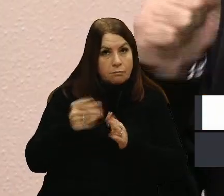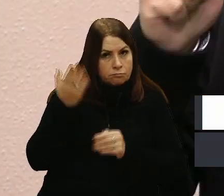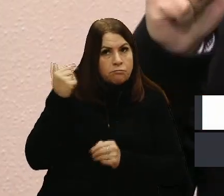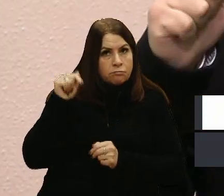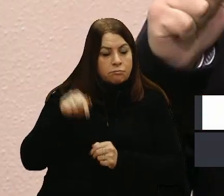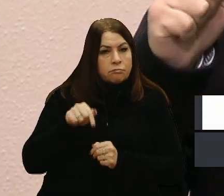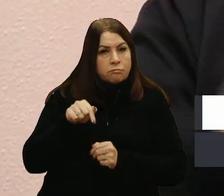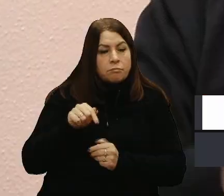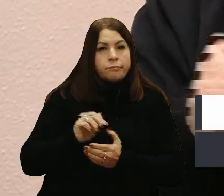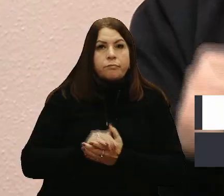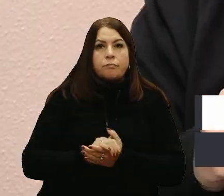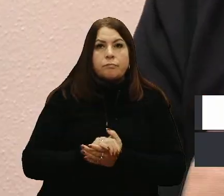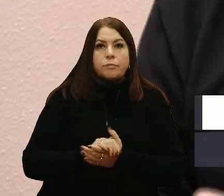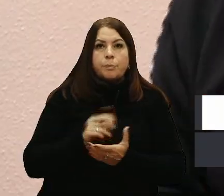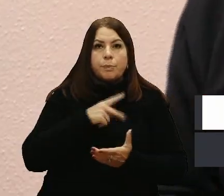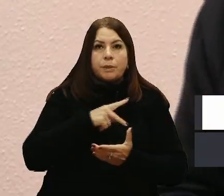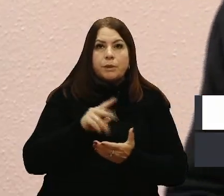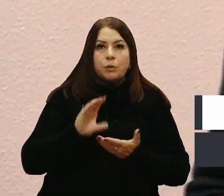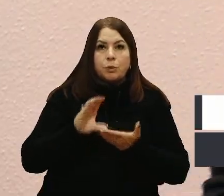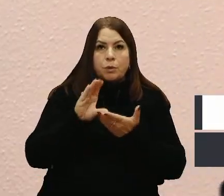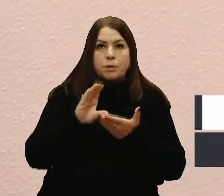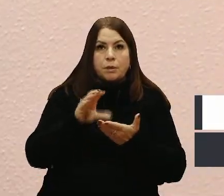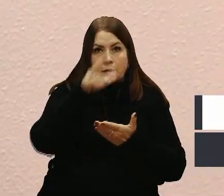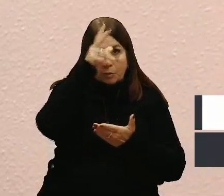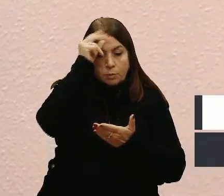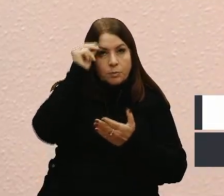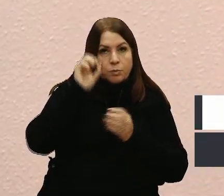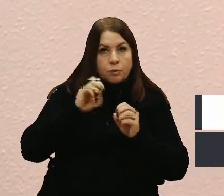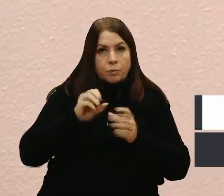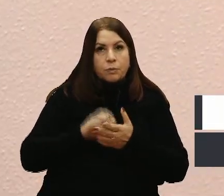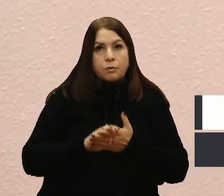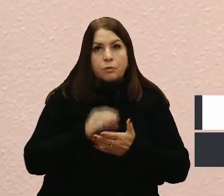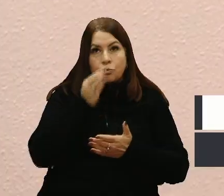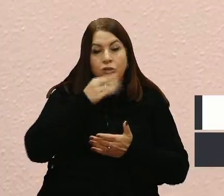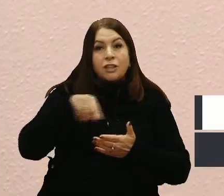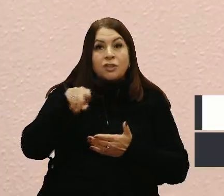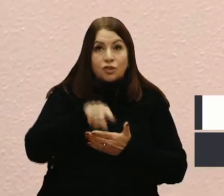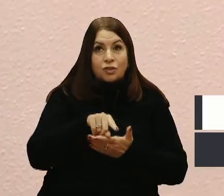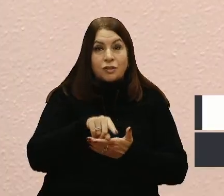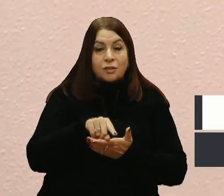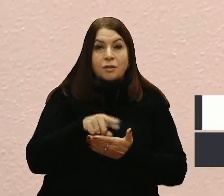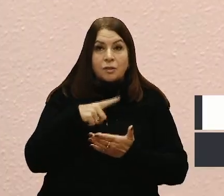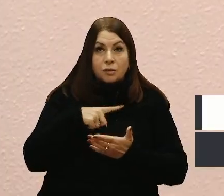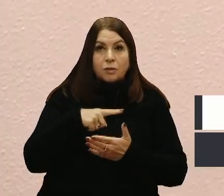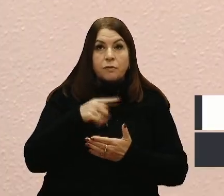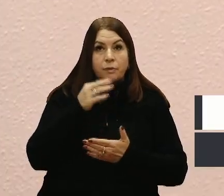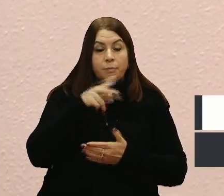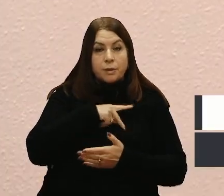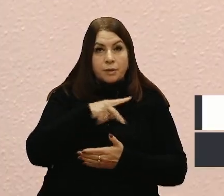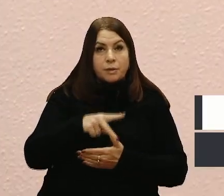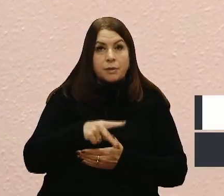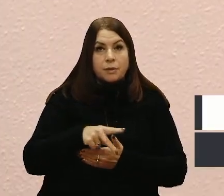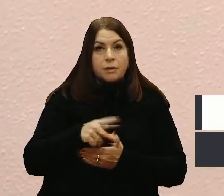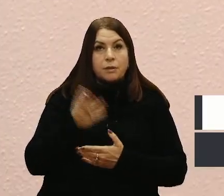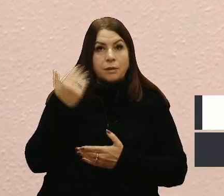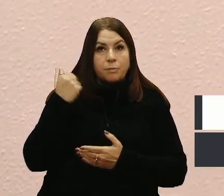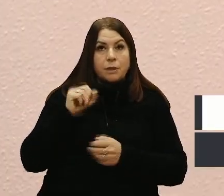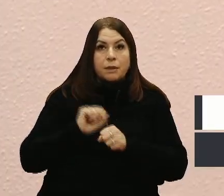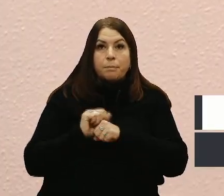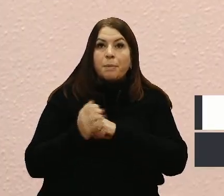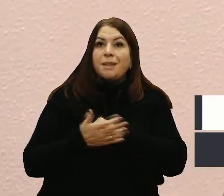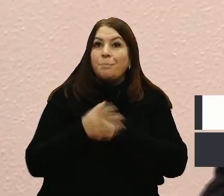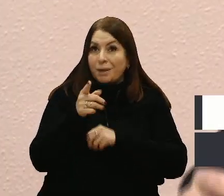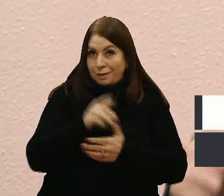era presidente do Conselho Municipal de Educação de Caxias do Sul. Estive presidente do conselho à época da